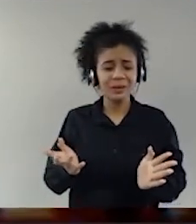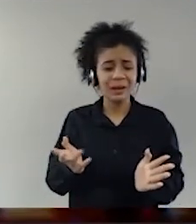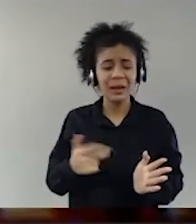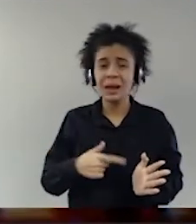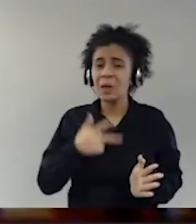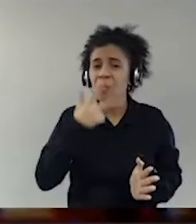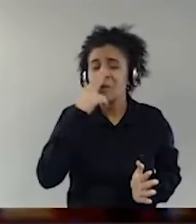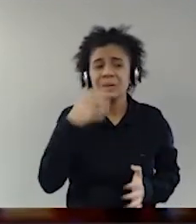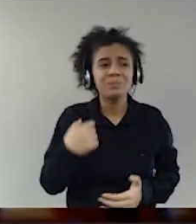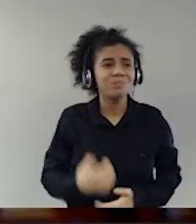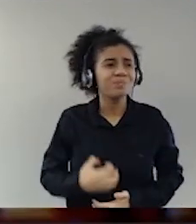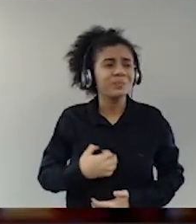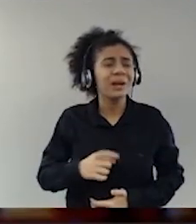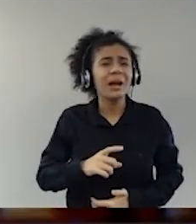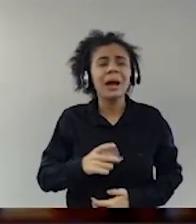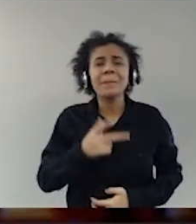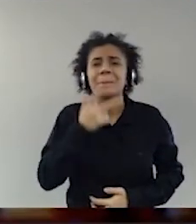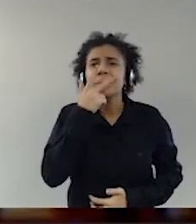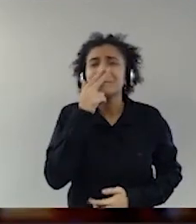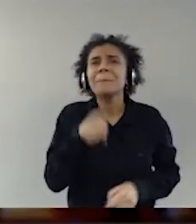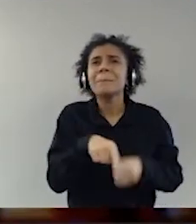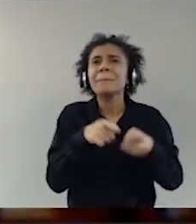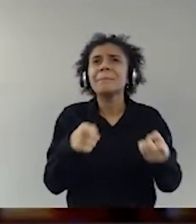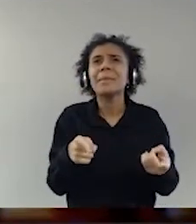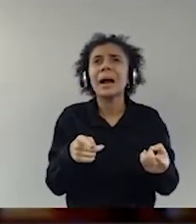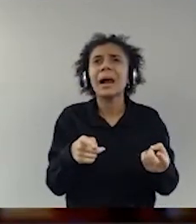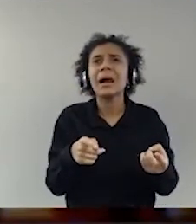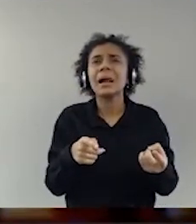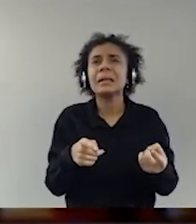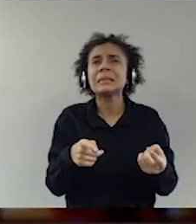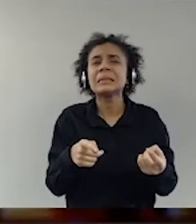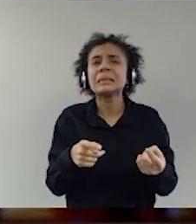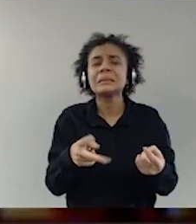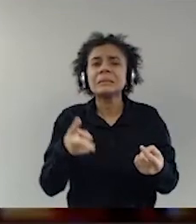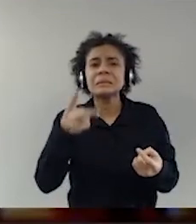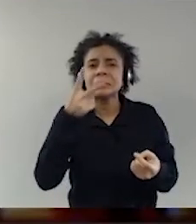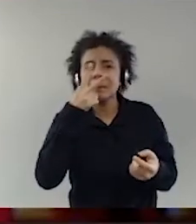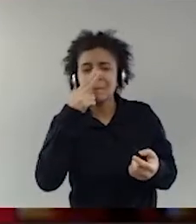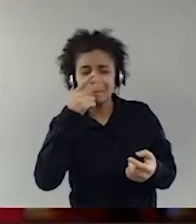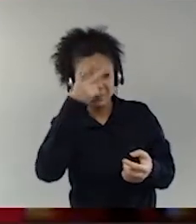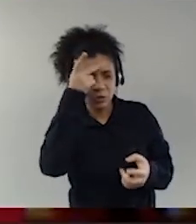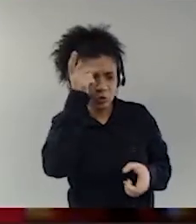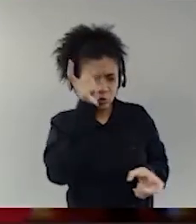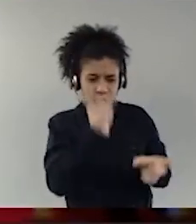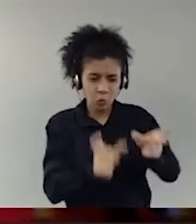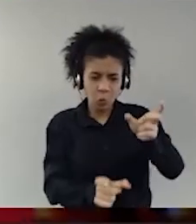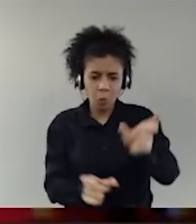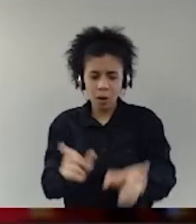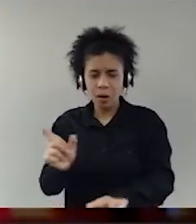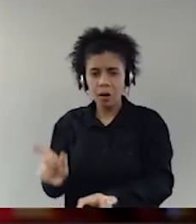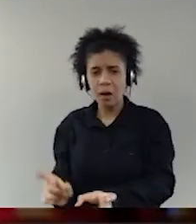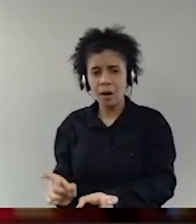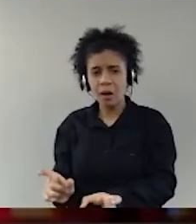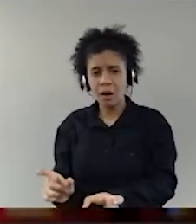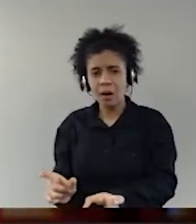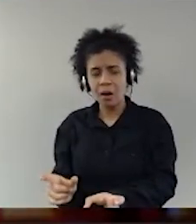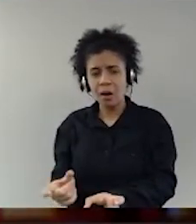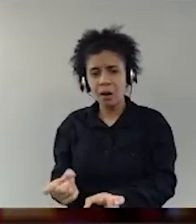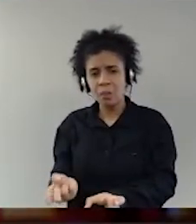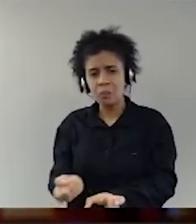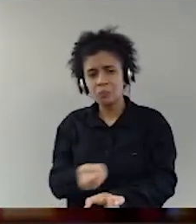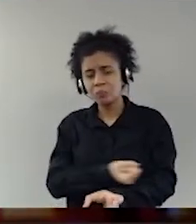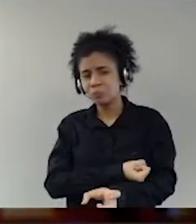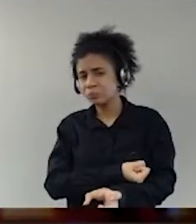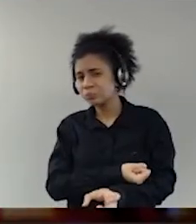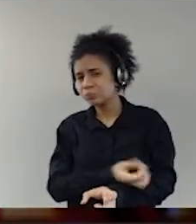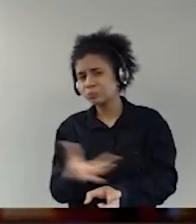nem de indignação, mas de colocar-se com o outro, quando nós temos números que são